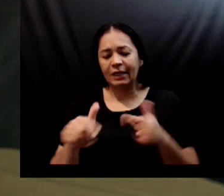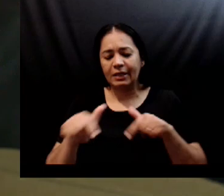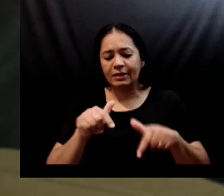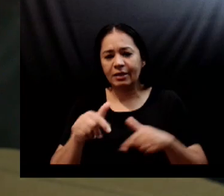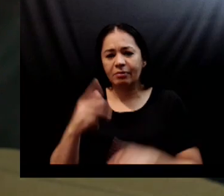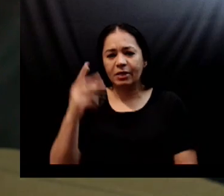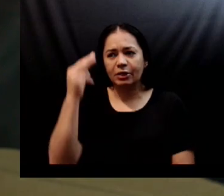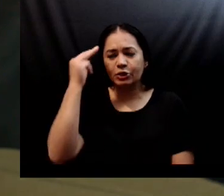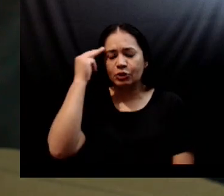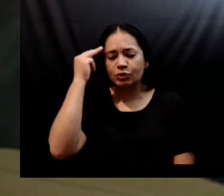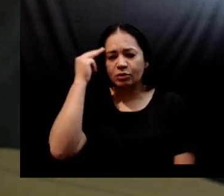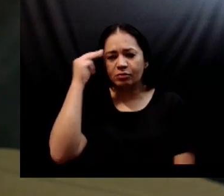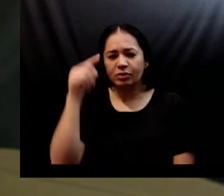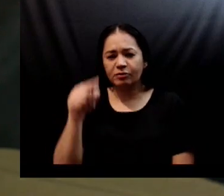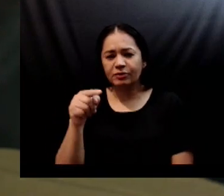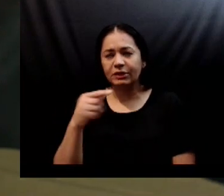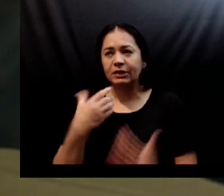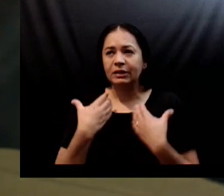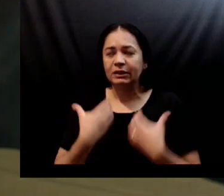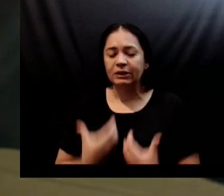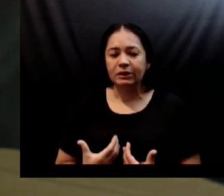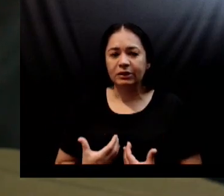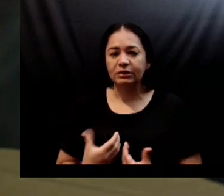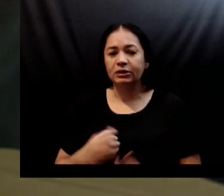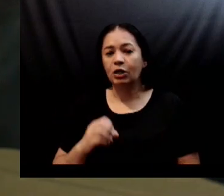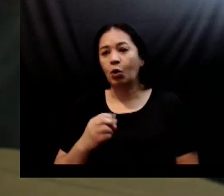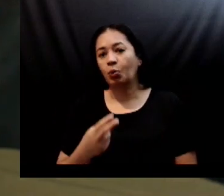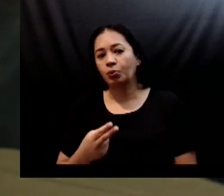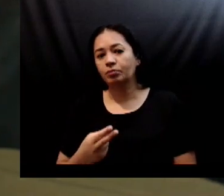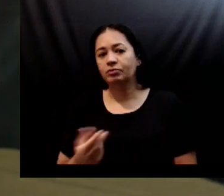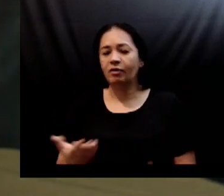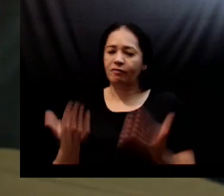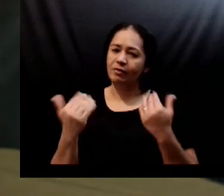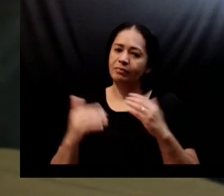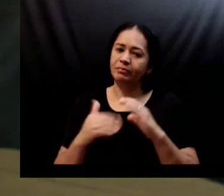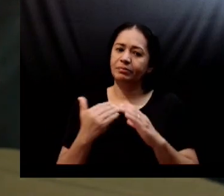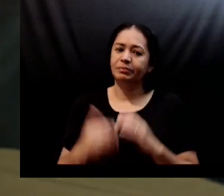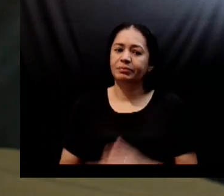deixam cansada ou cansado. Manda pra gente,